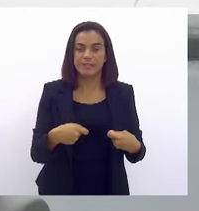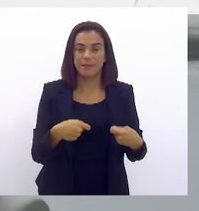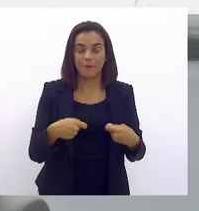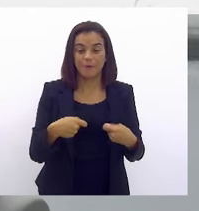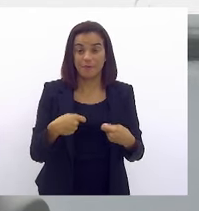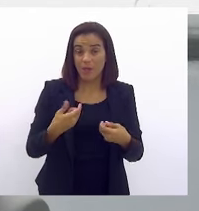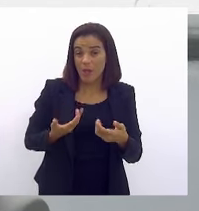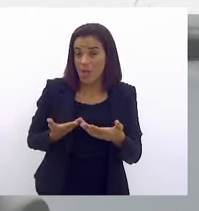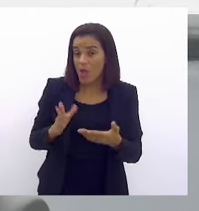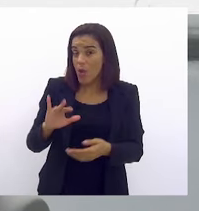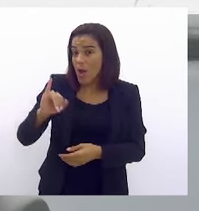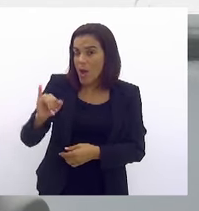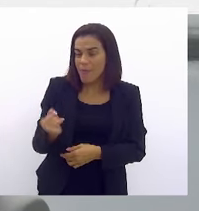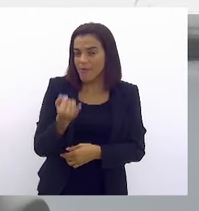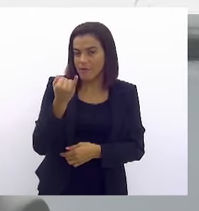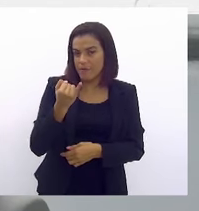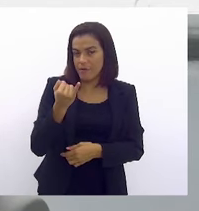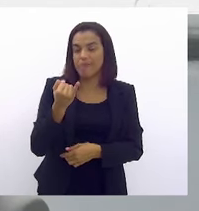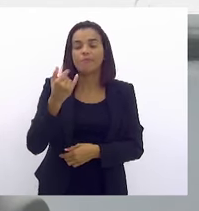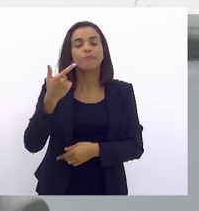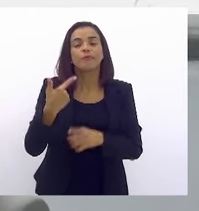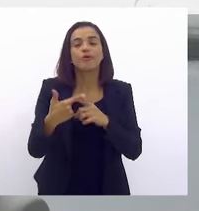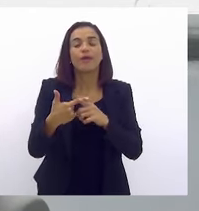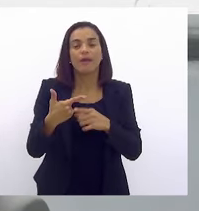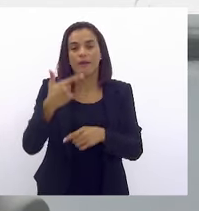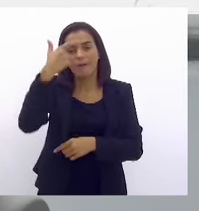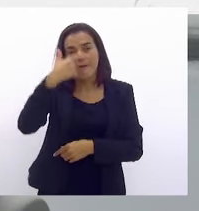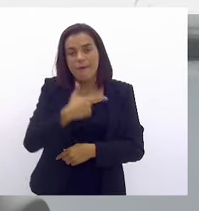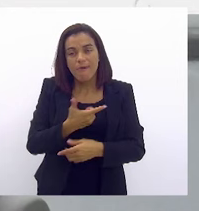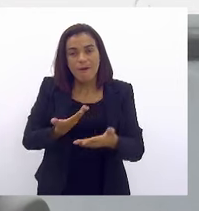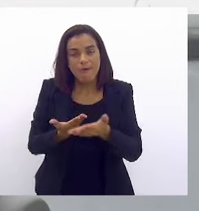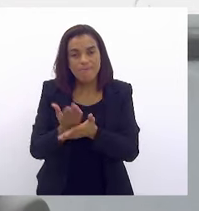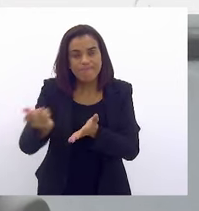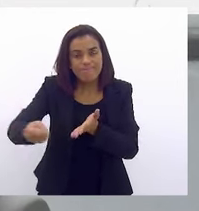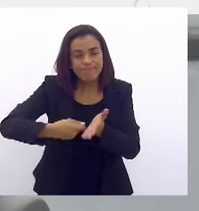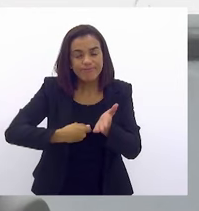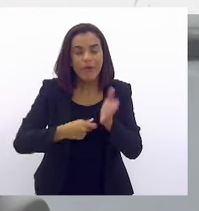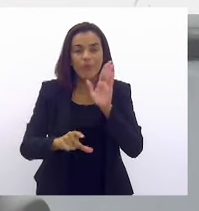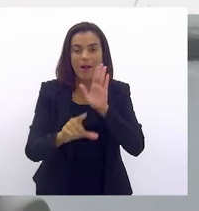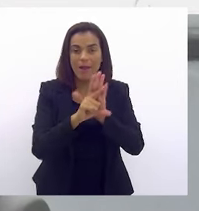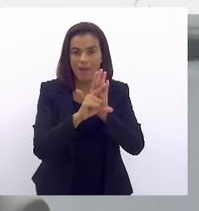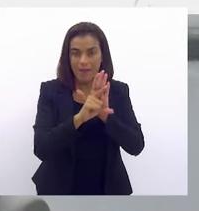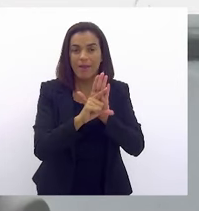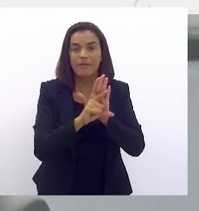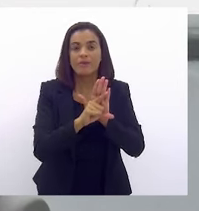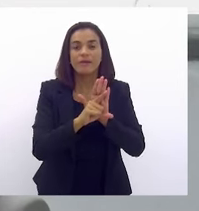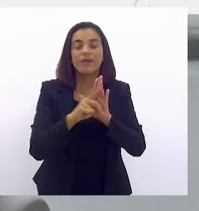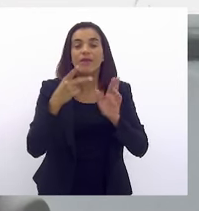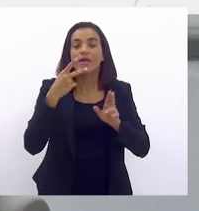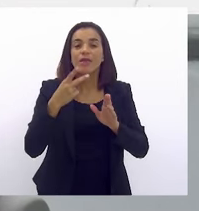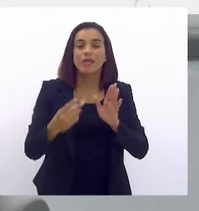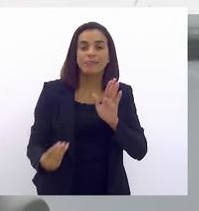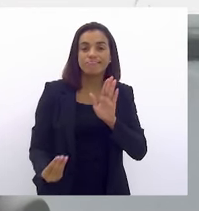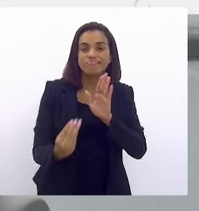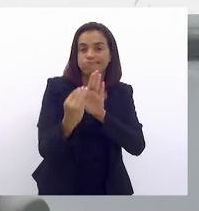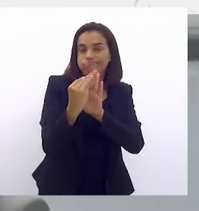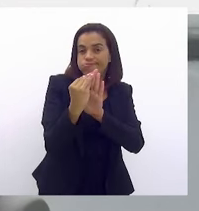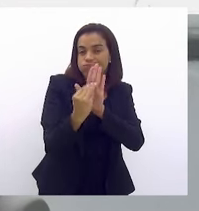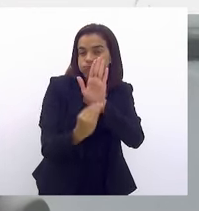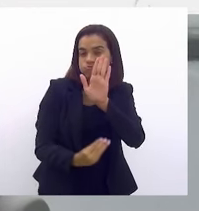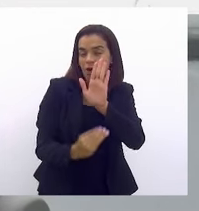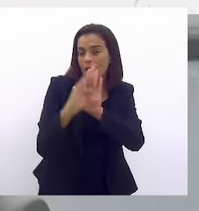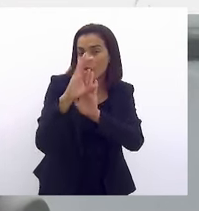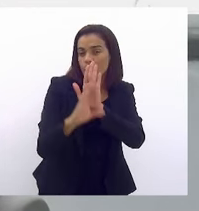para encerrar, aprovei uma lei aqui nessa casa que bota aulas sobre meio ambiente no currículo